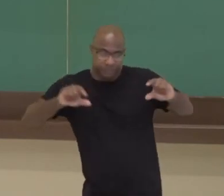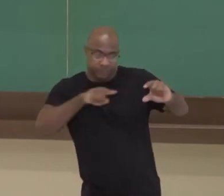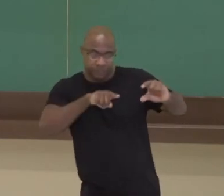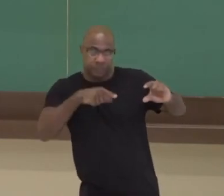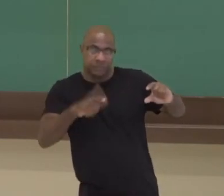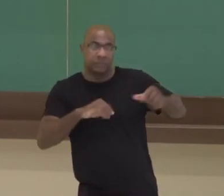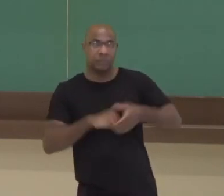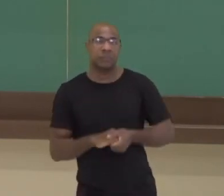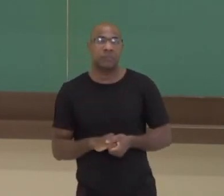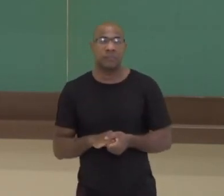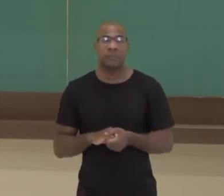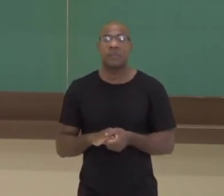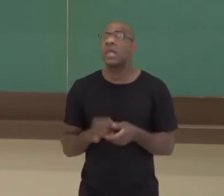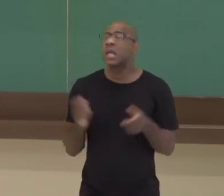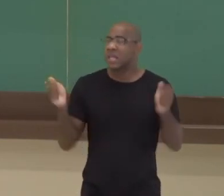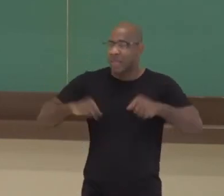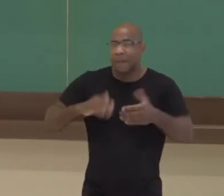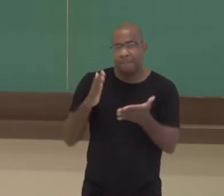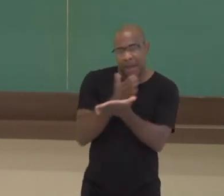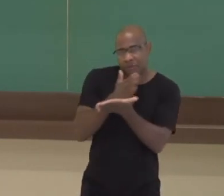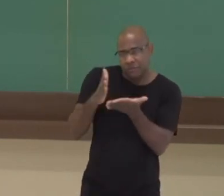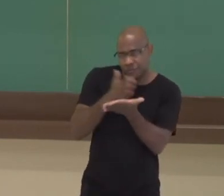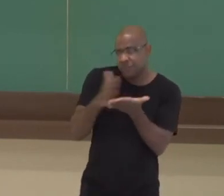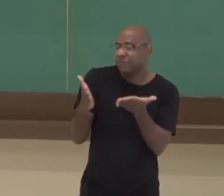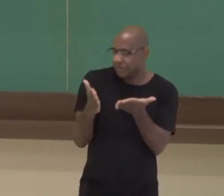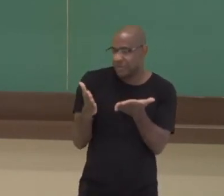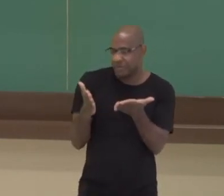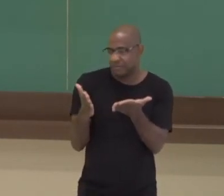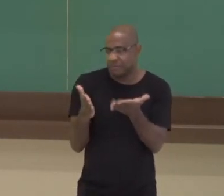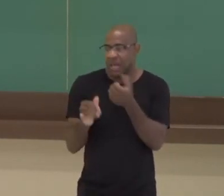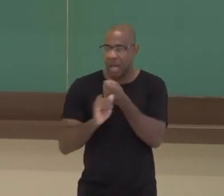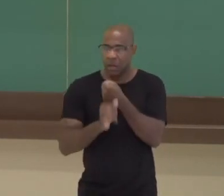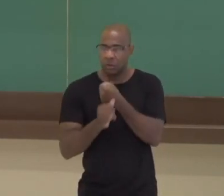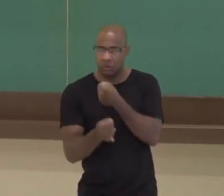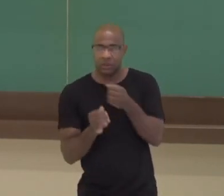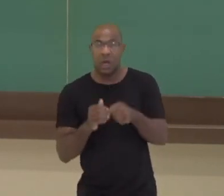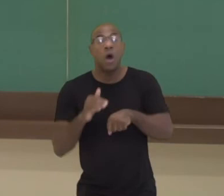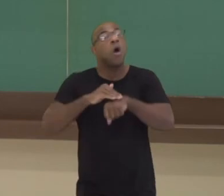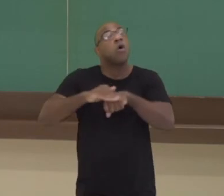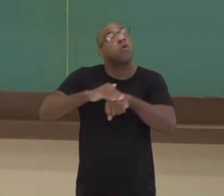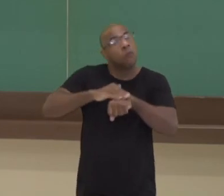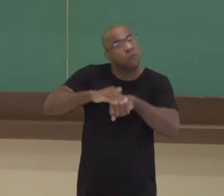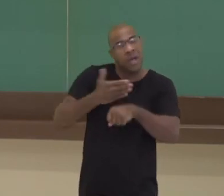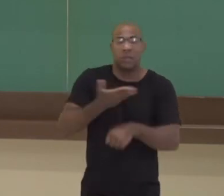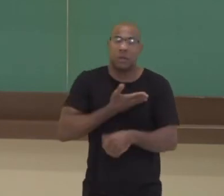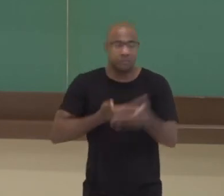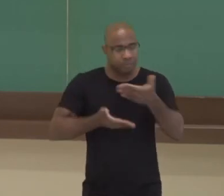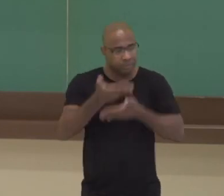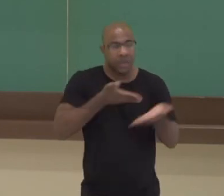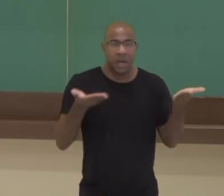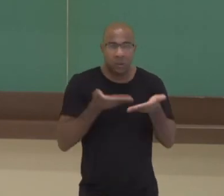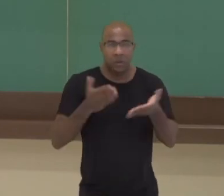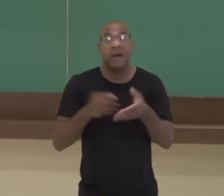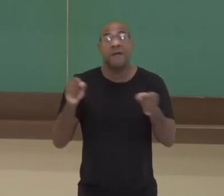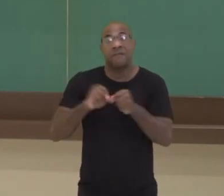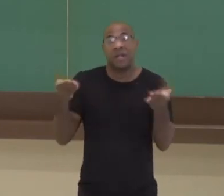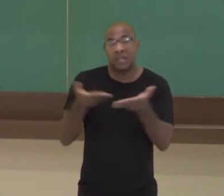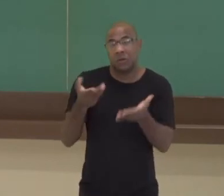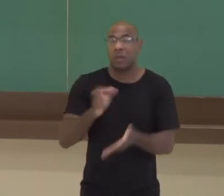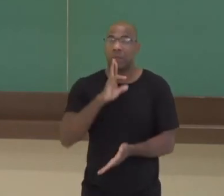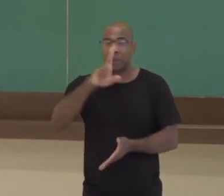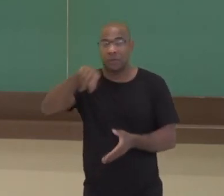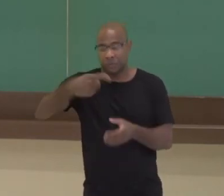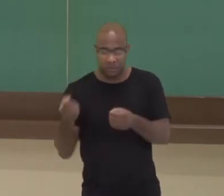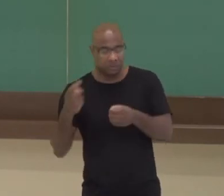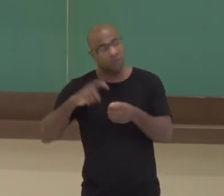dividir essa crônica em algumas partes? Converse com seu colega, vê que trecho esse se refere. Faz aí, que eu te